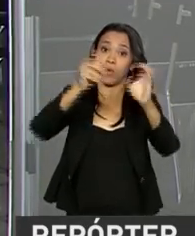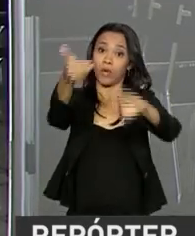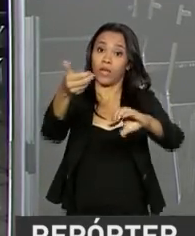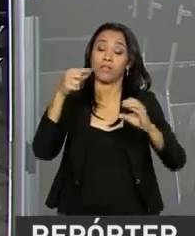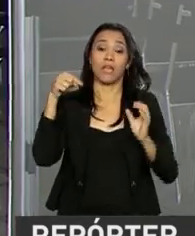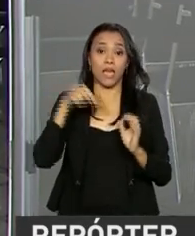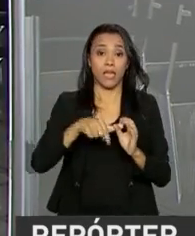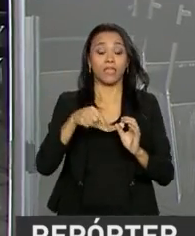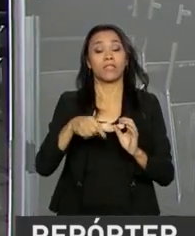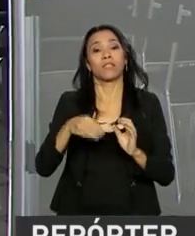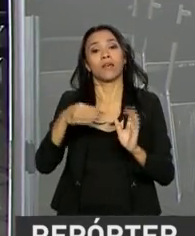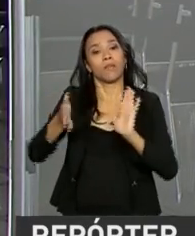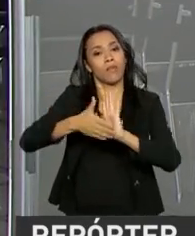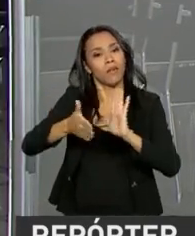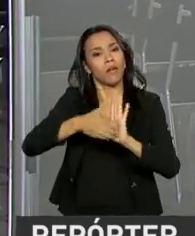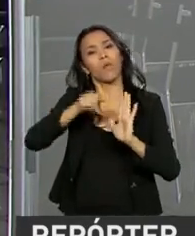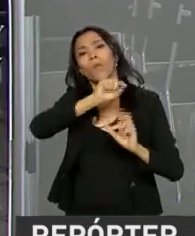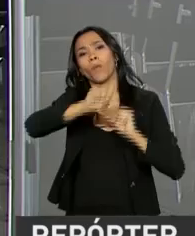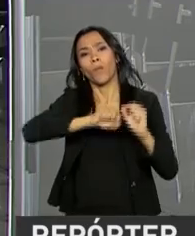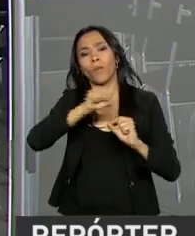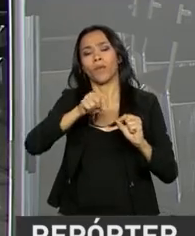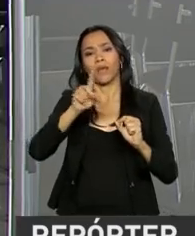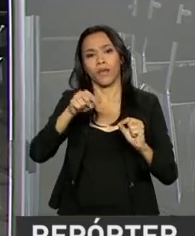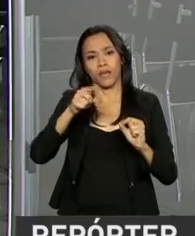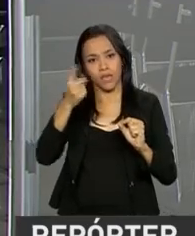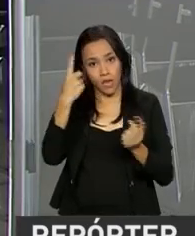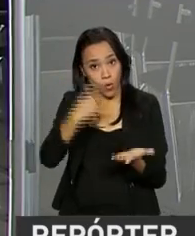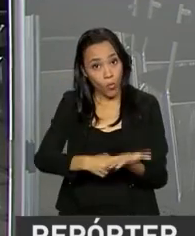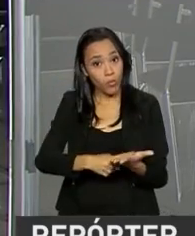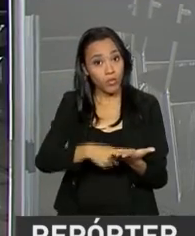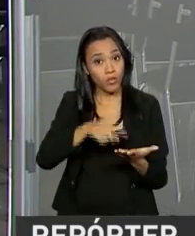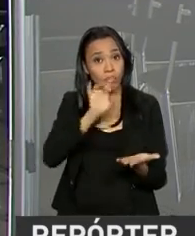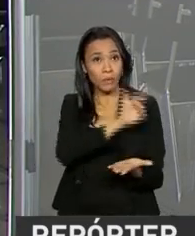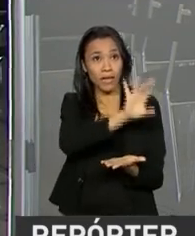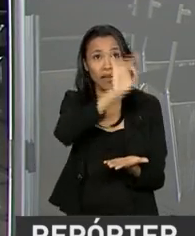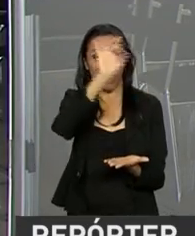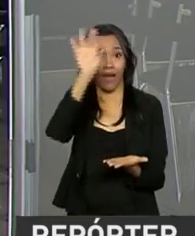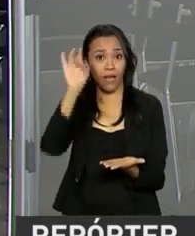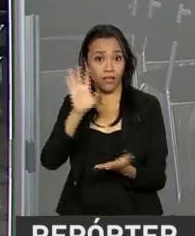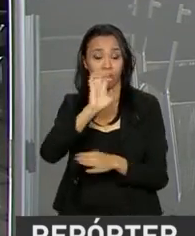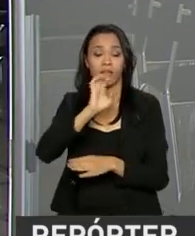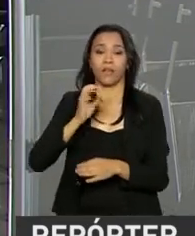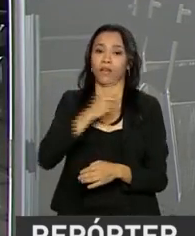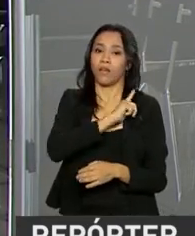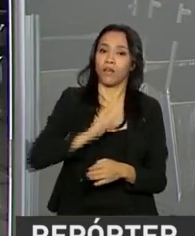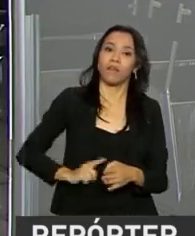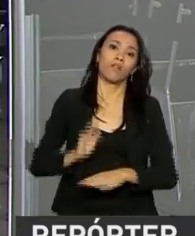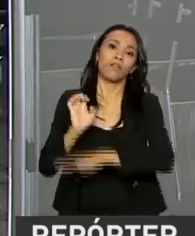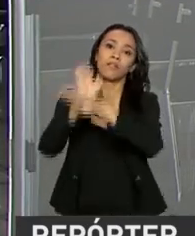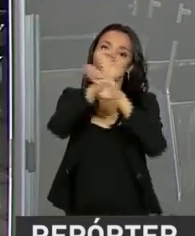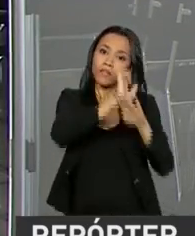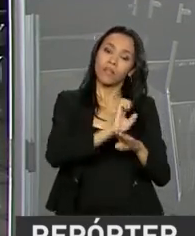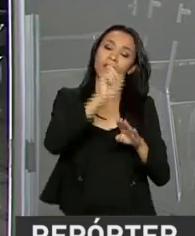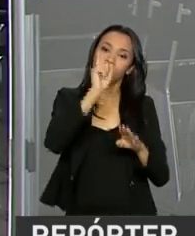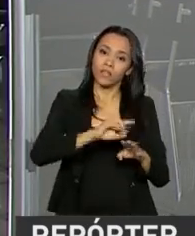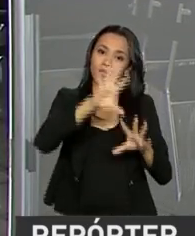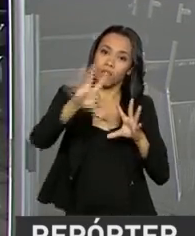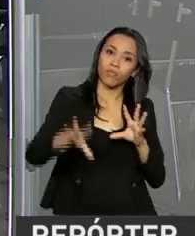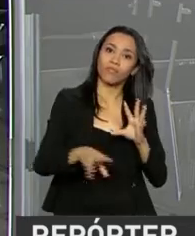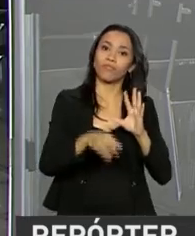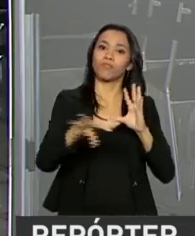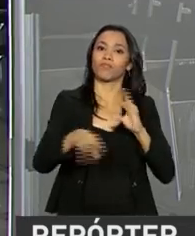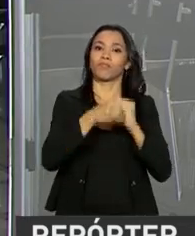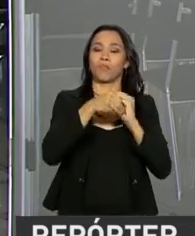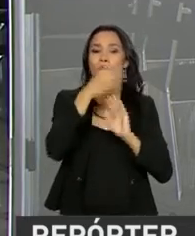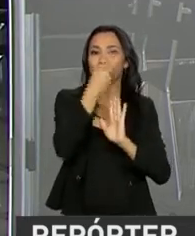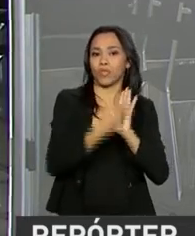dispositivo esta emenda trazendo esse compromisso dos governadores foi incorporada a este projeto de lei que os